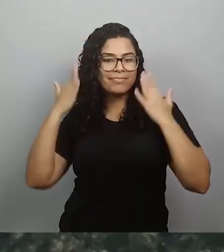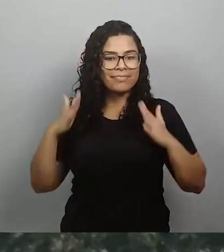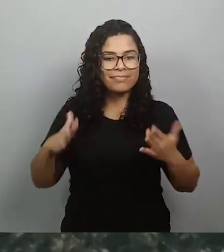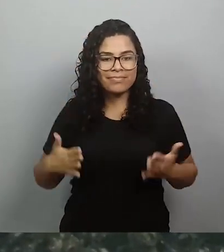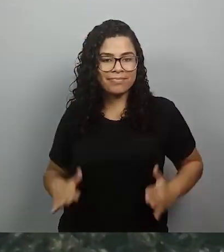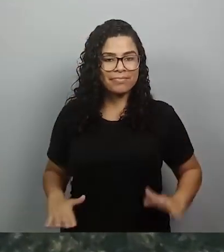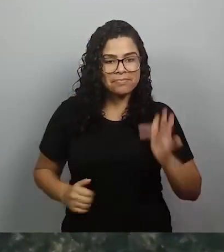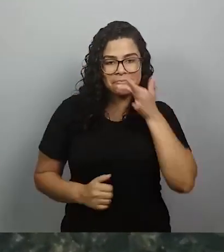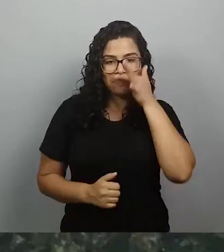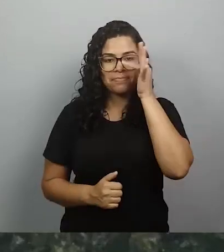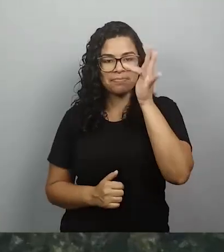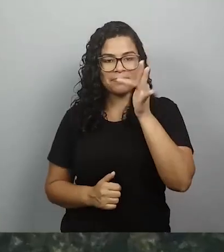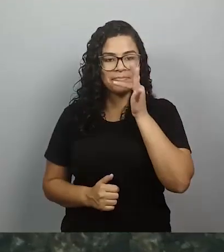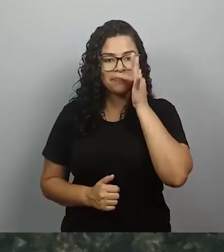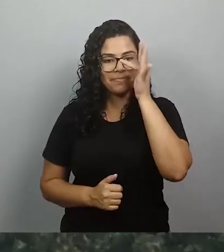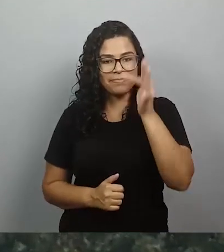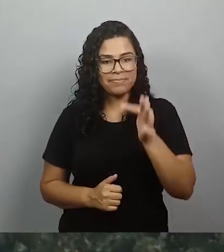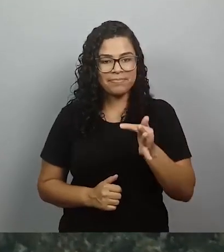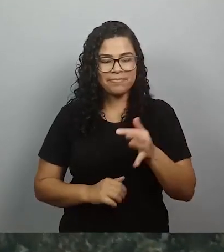princesa